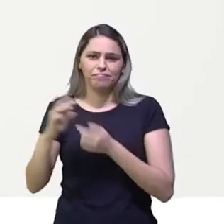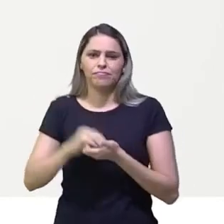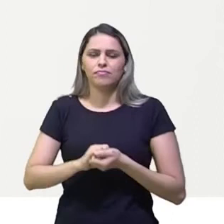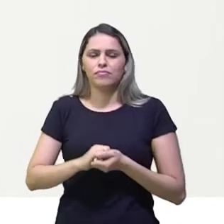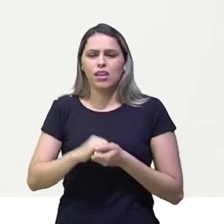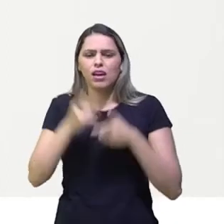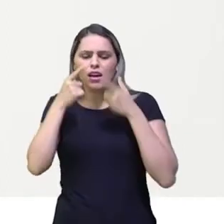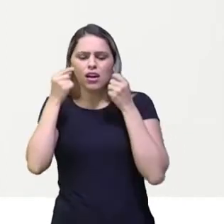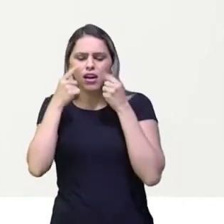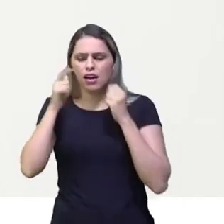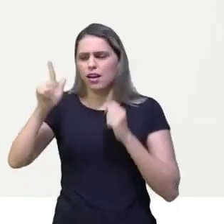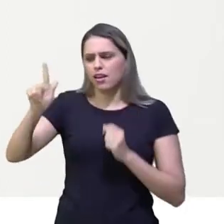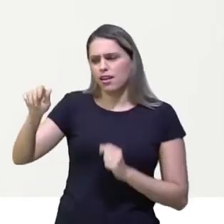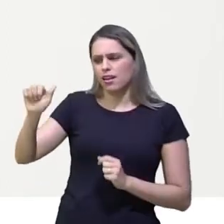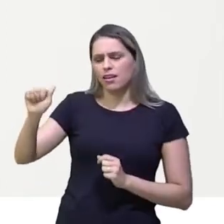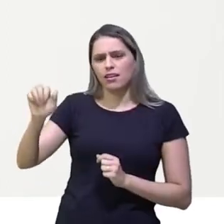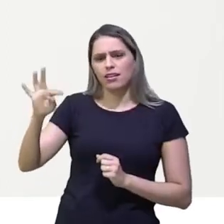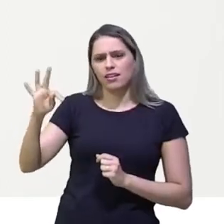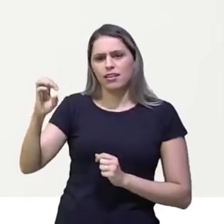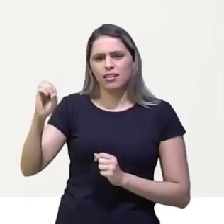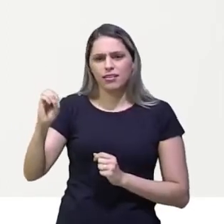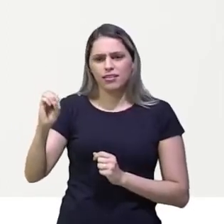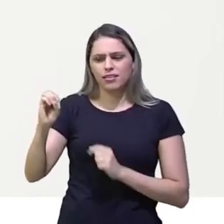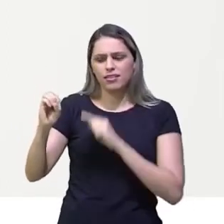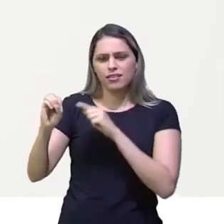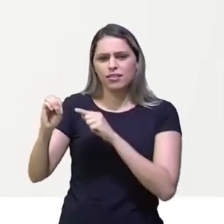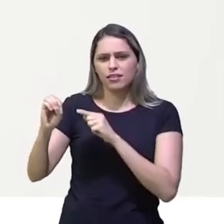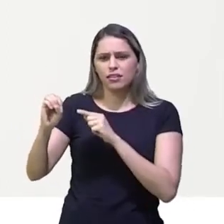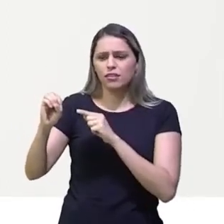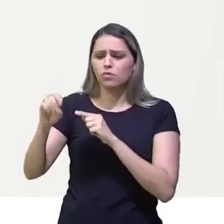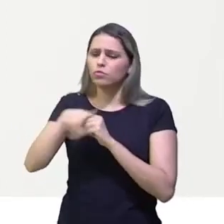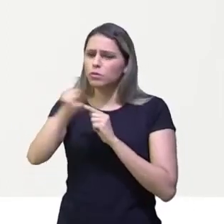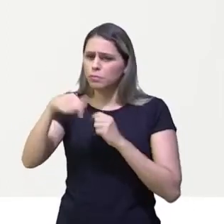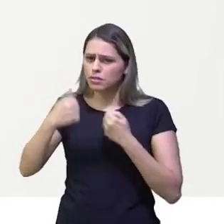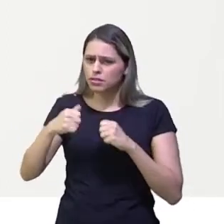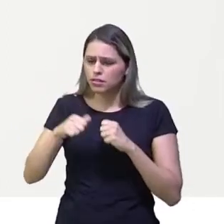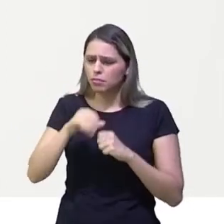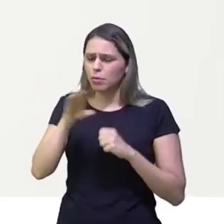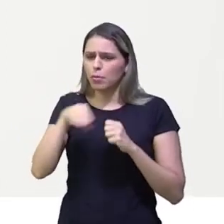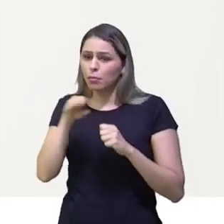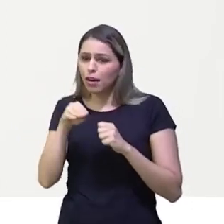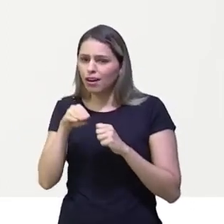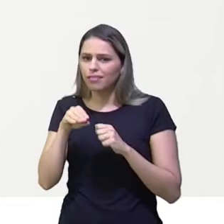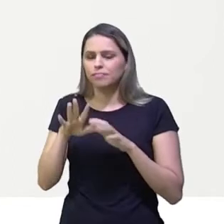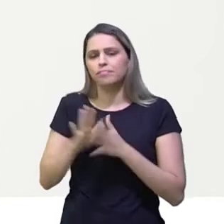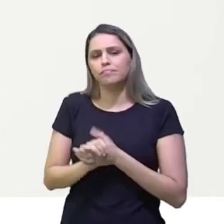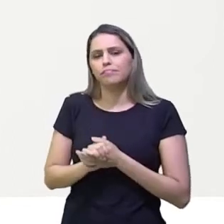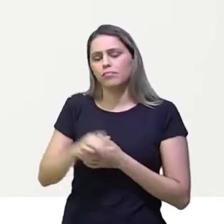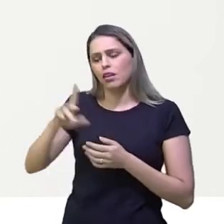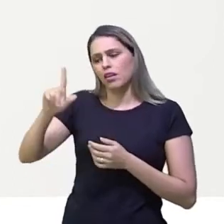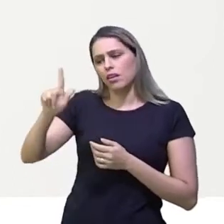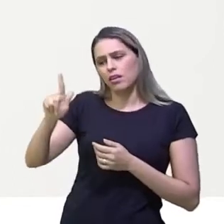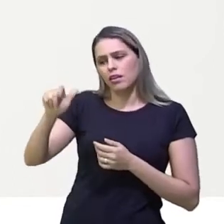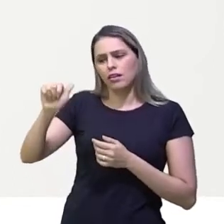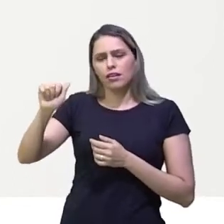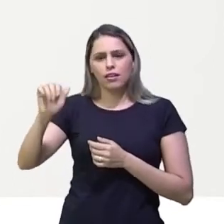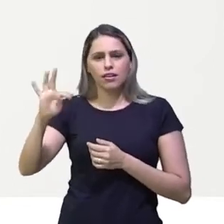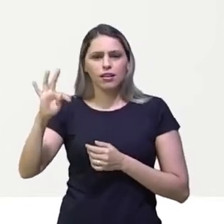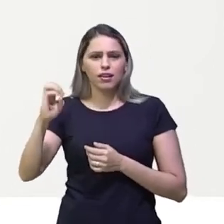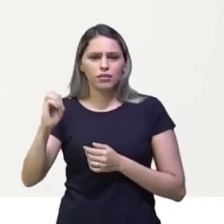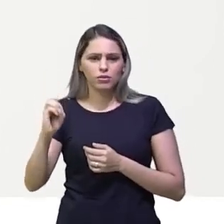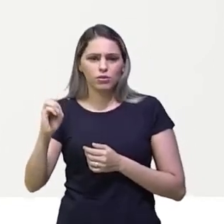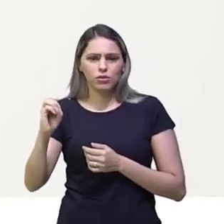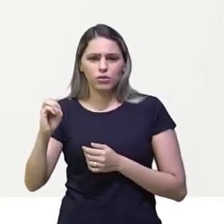Gato. Repitam comigo, gato. Repitam aí, crianças, não é para ficar calado. Vamos ver se você fala